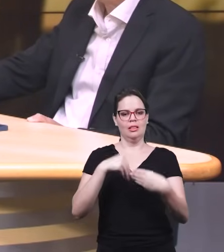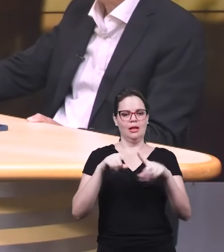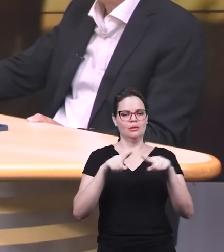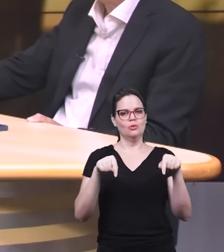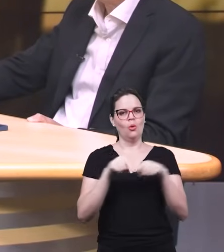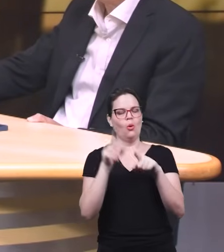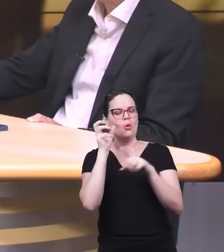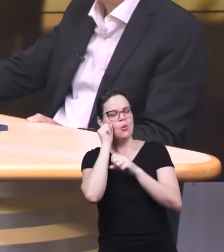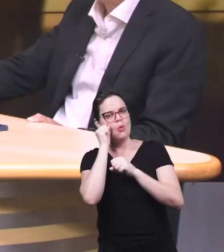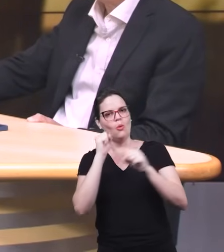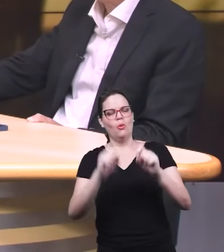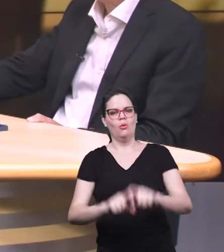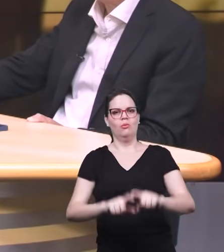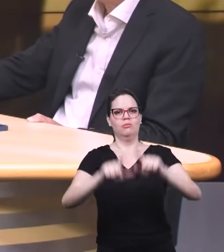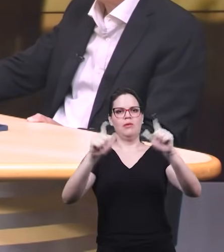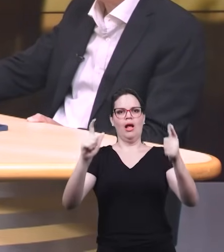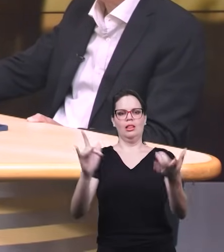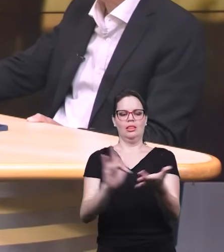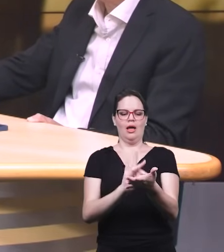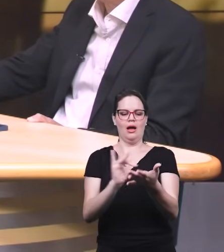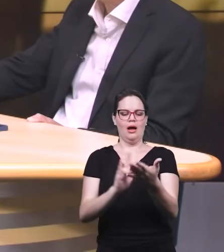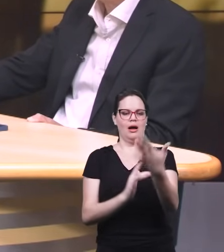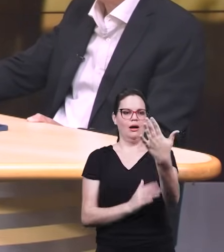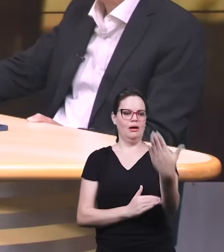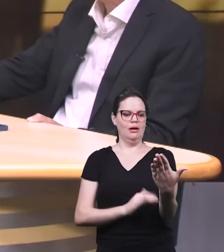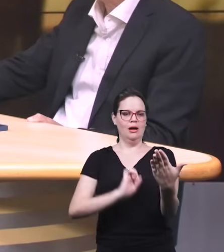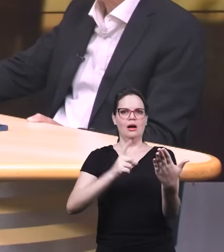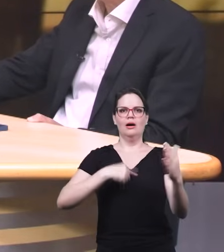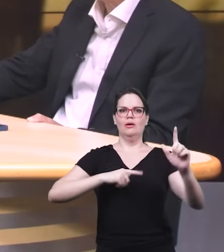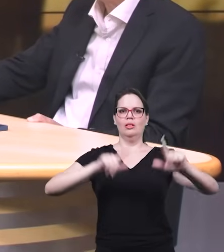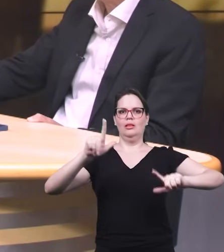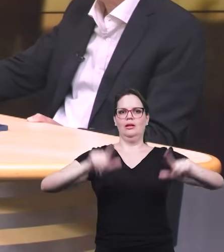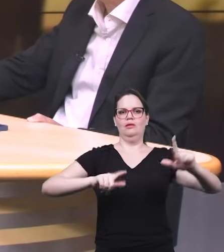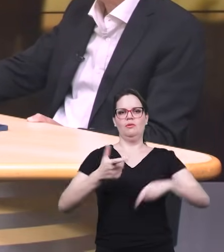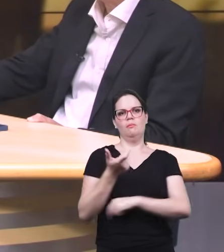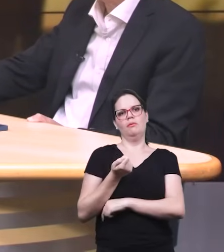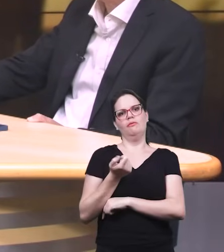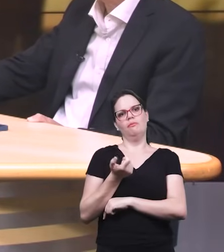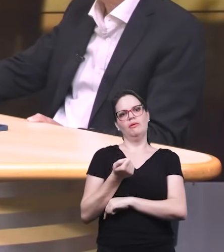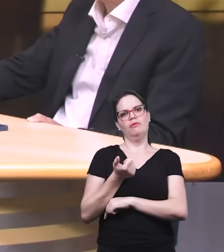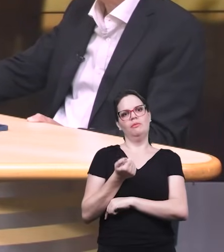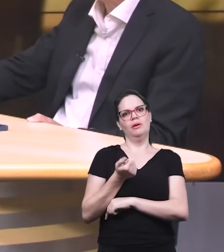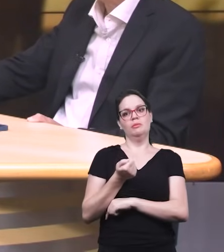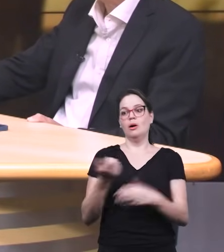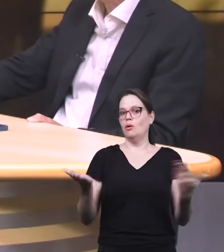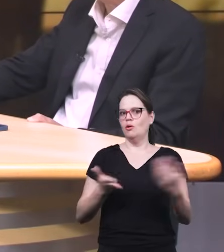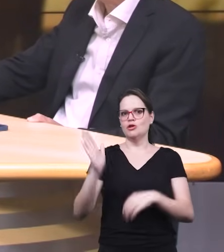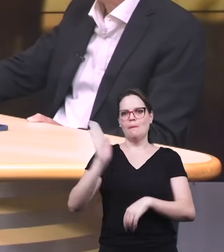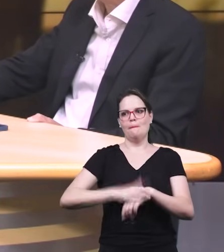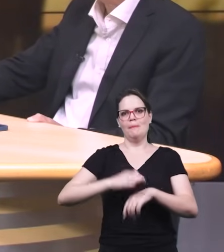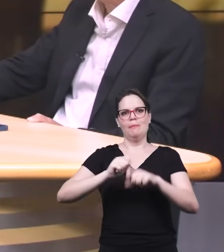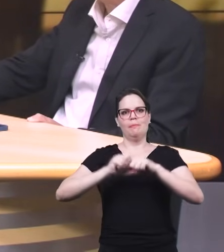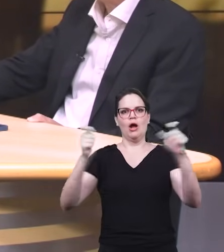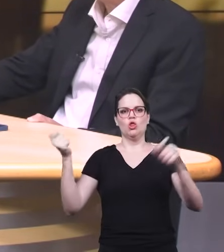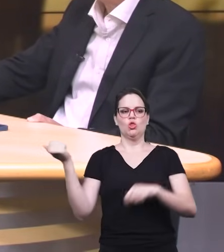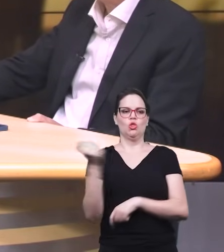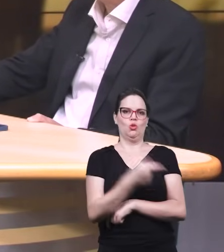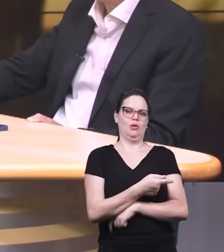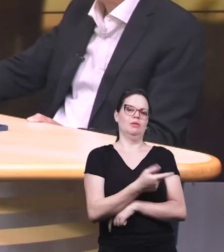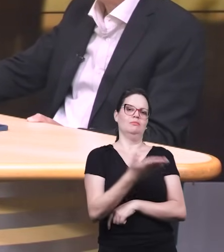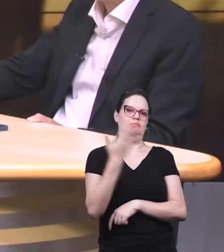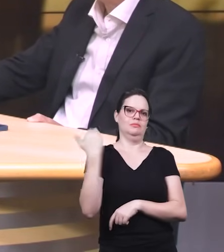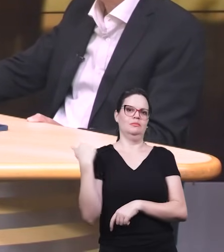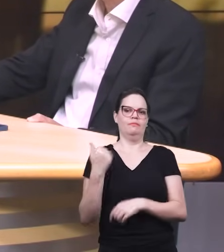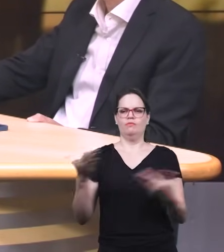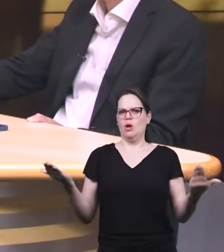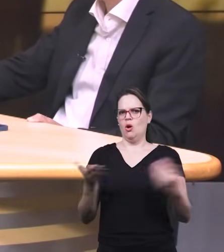numa tela ou numa situação antissocial, ele é muito grande. Eu até comento nos jovens, né, da igreja Porque é muito mais difícil ser